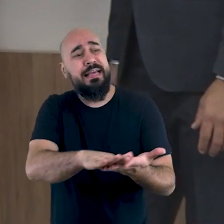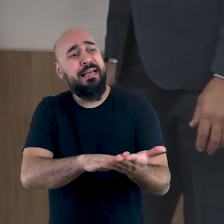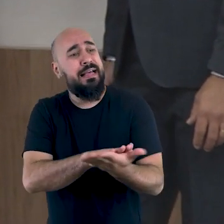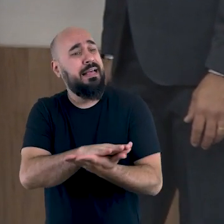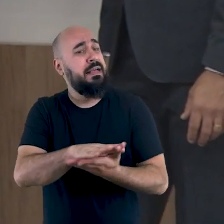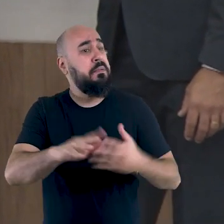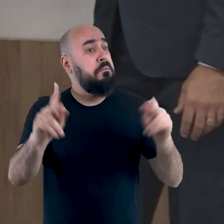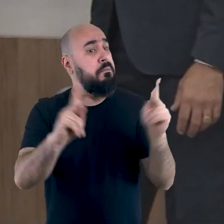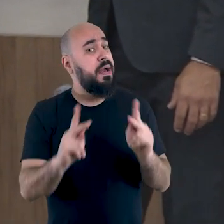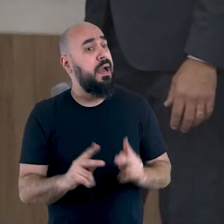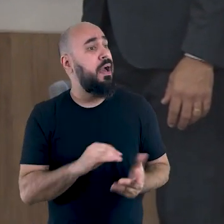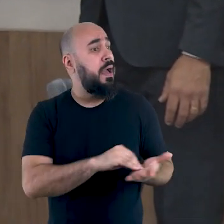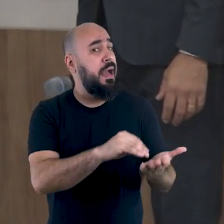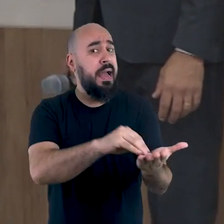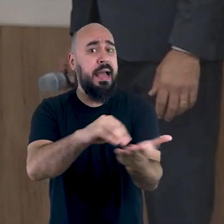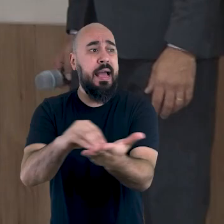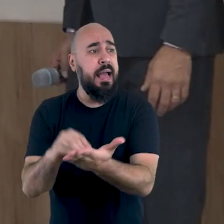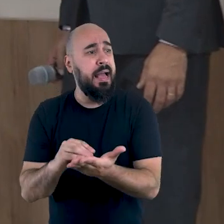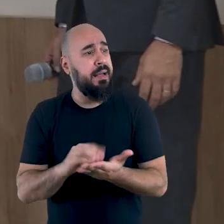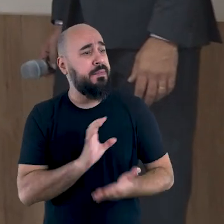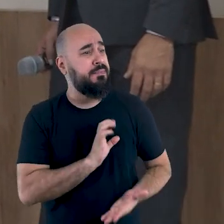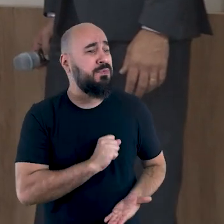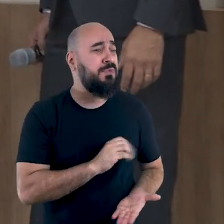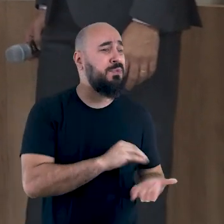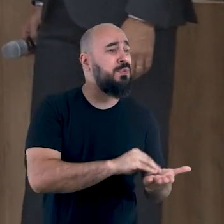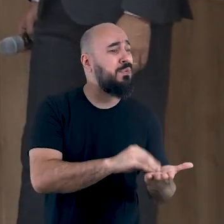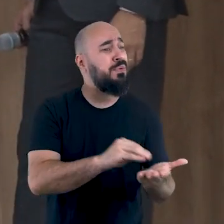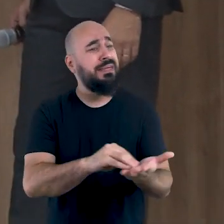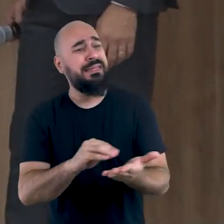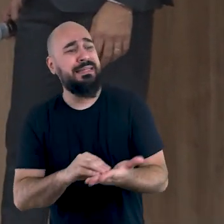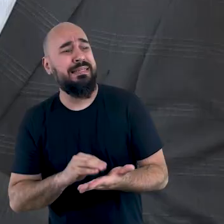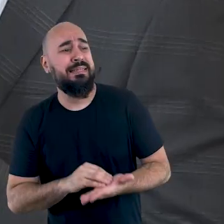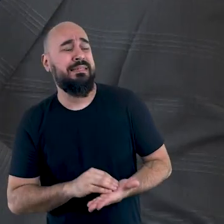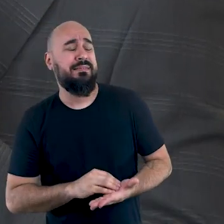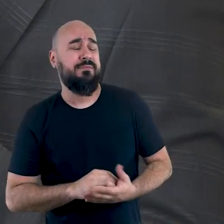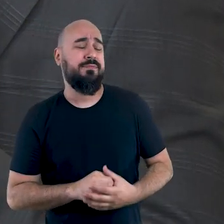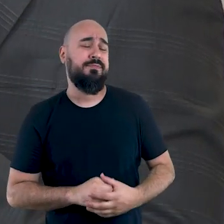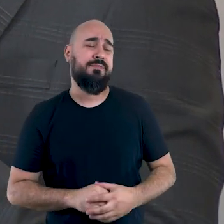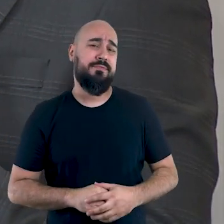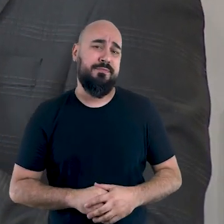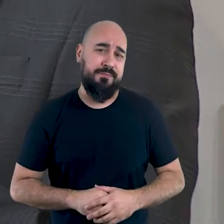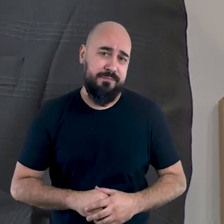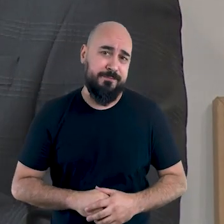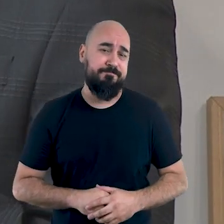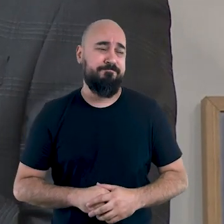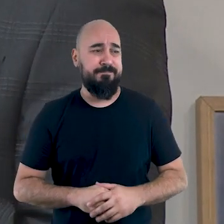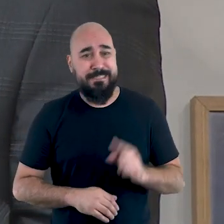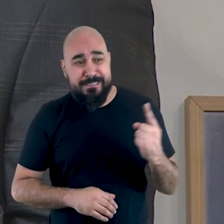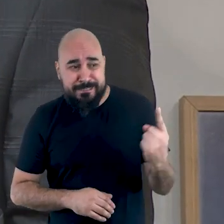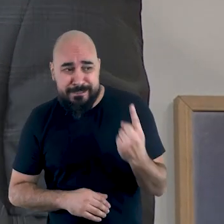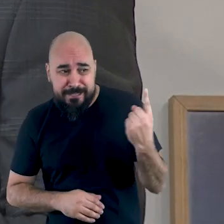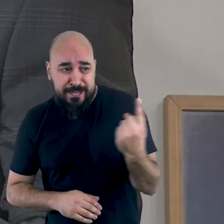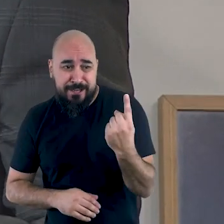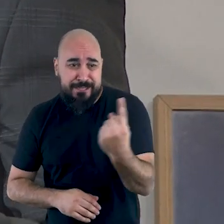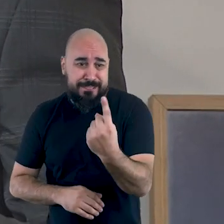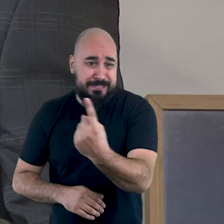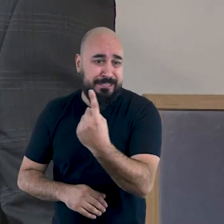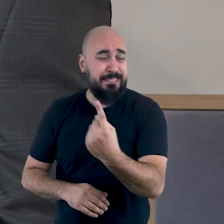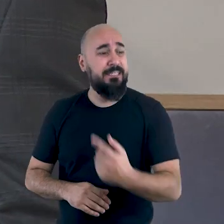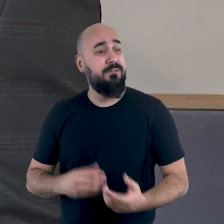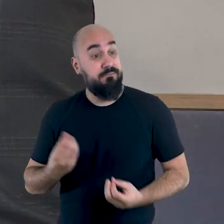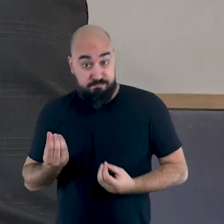e amor. Mas em meio à solidão,